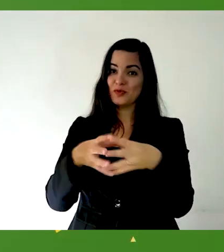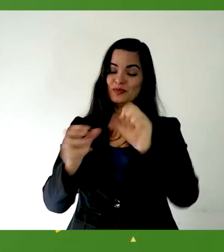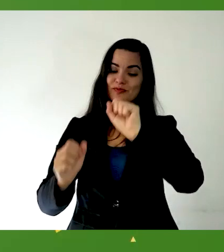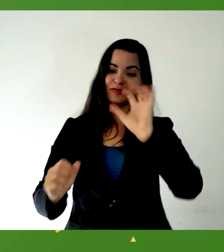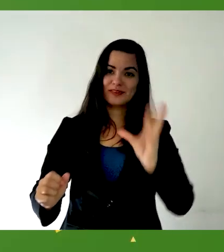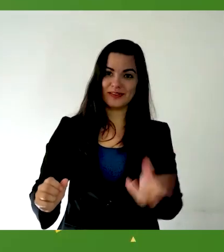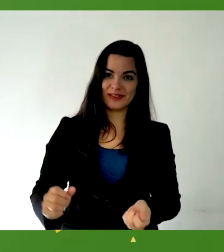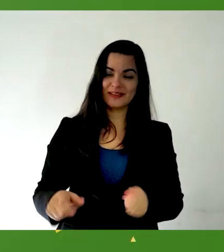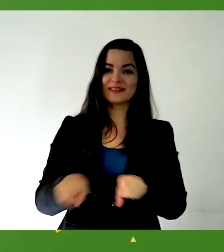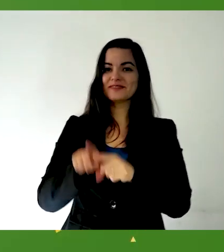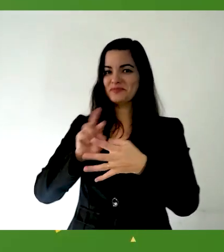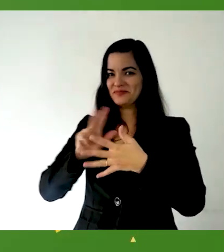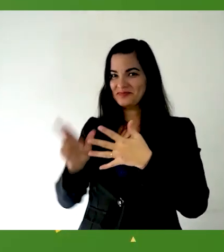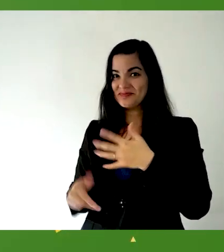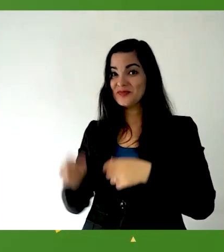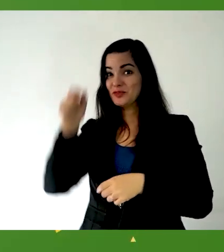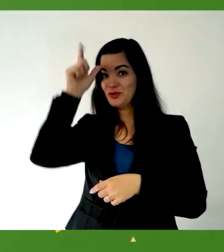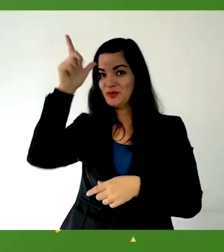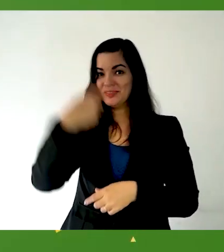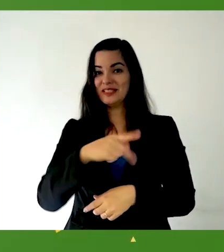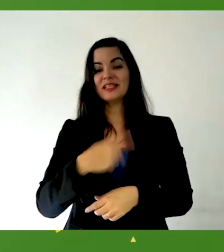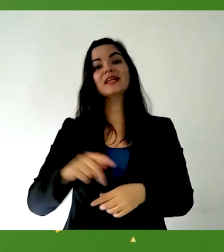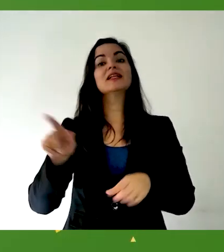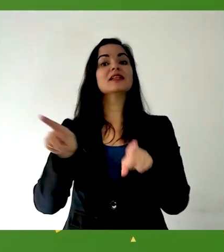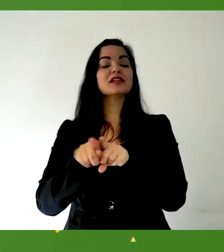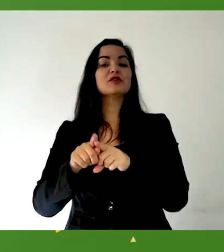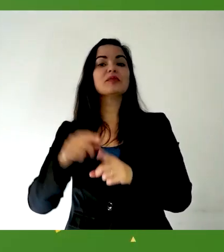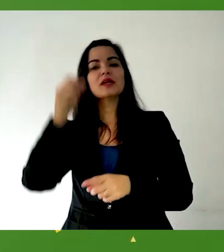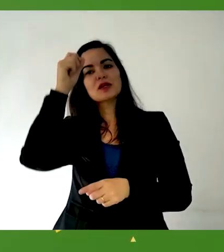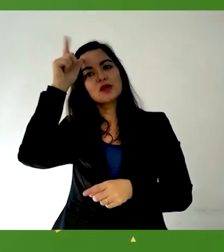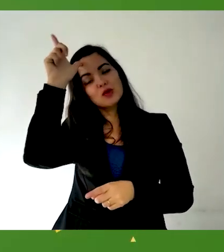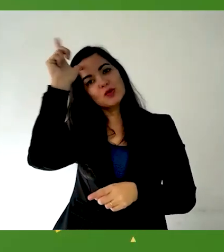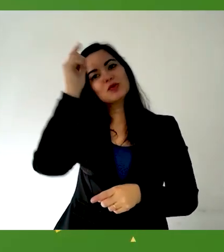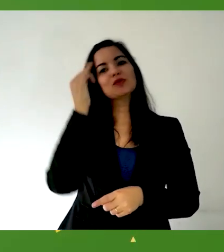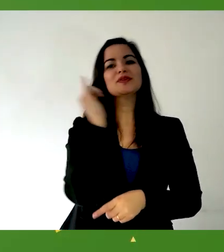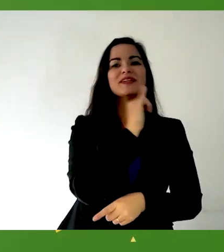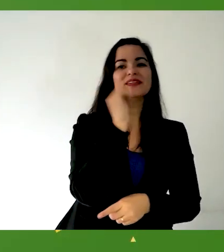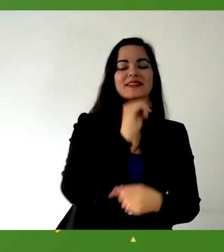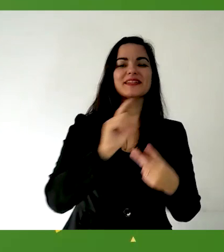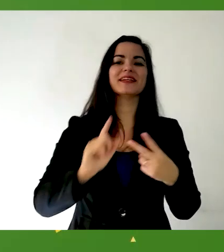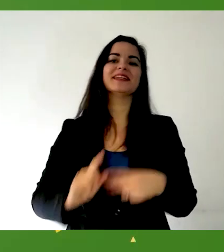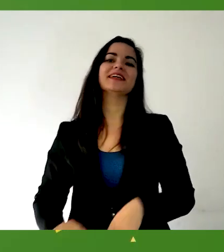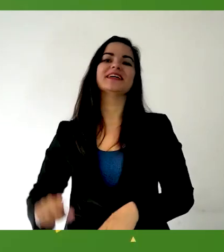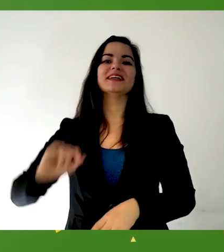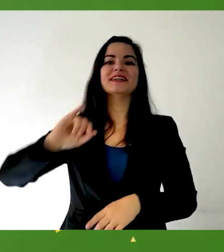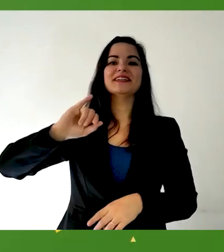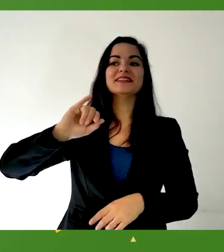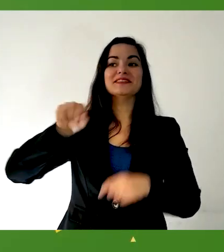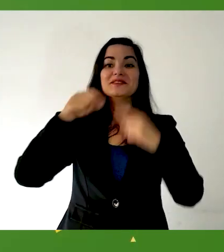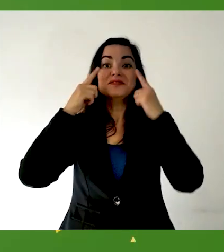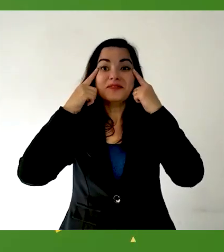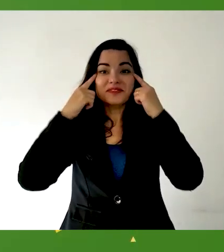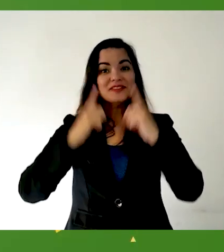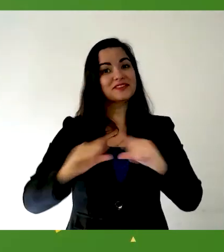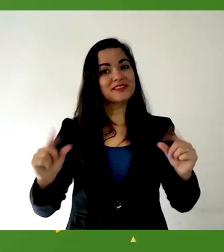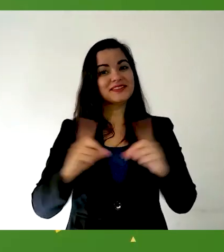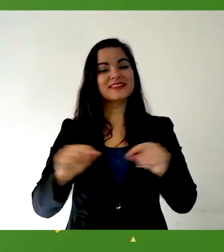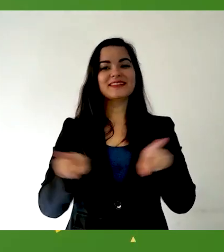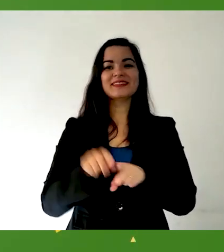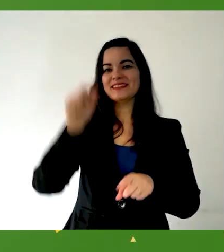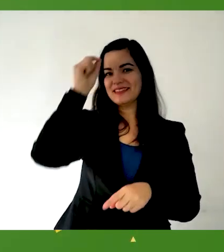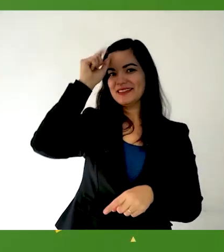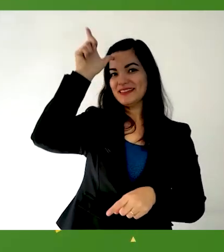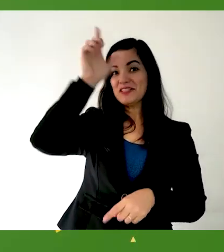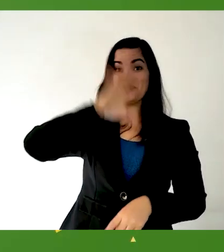africanos, mostrei elementos da cultura italiana, da cultura japonesa e agora da cultura